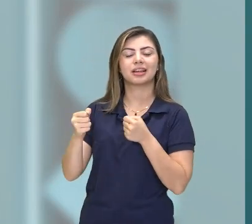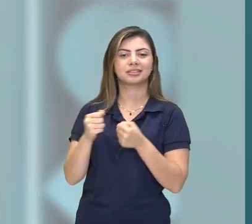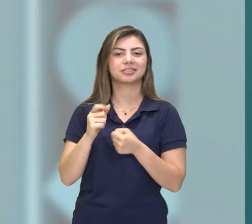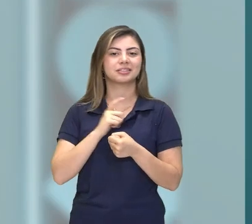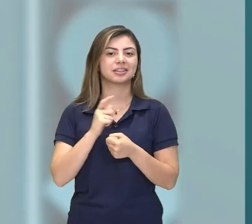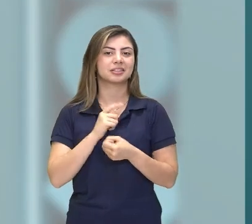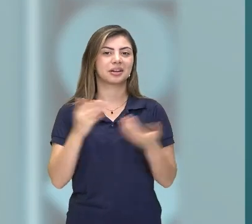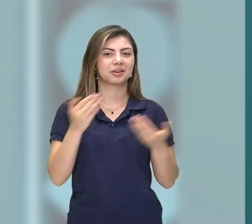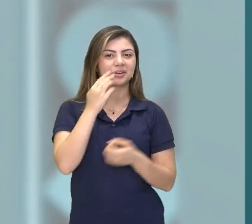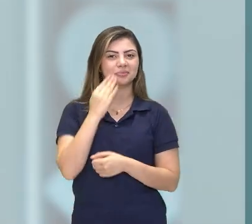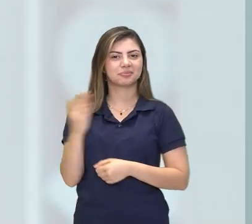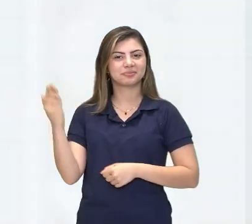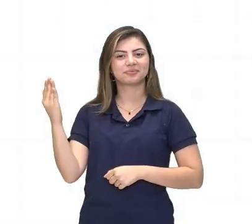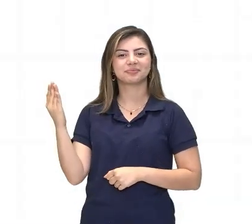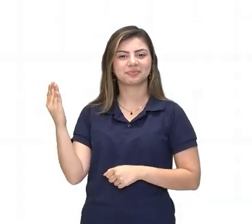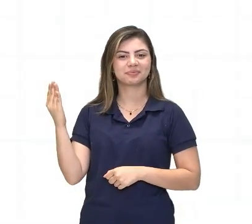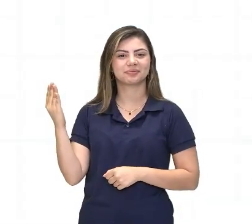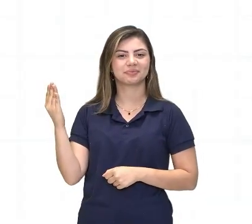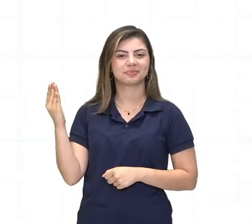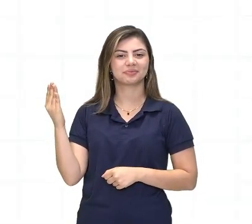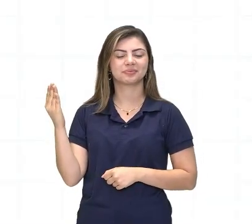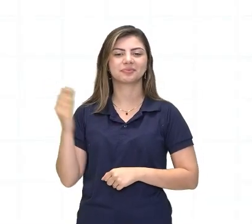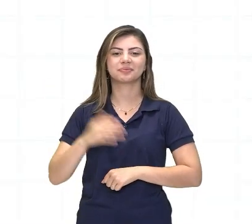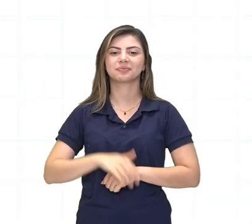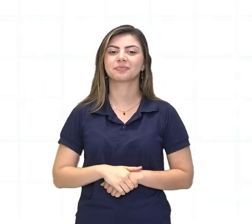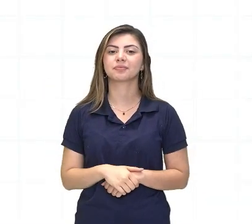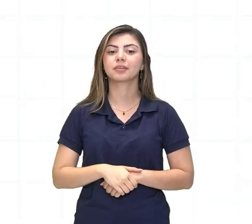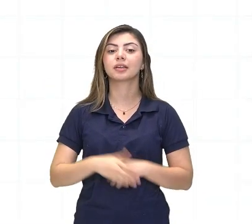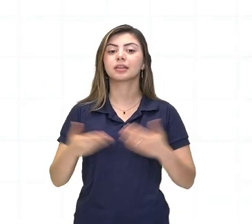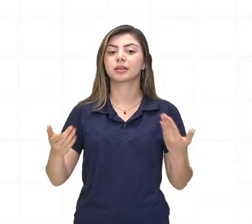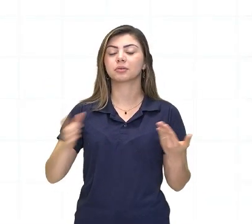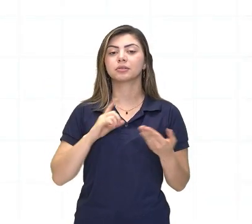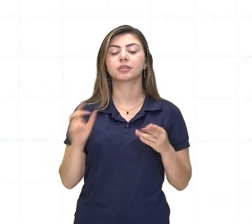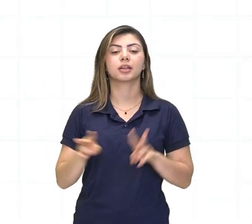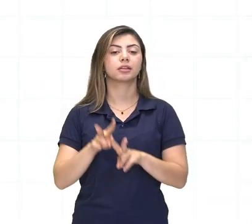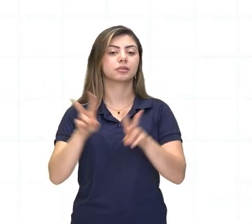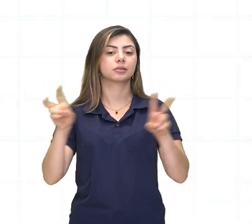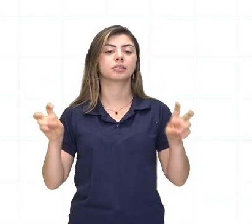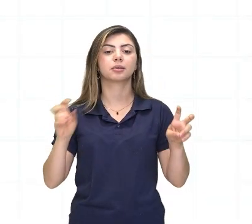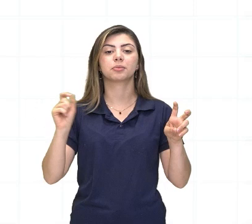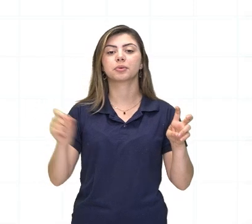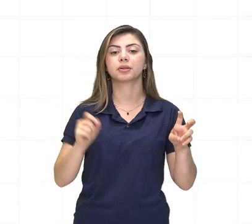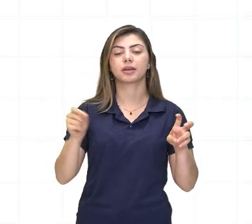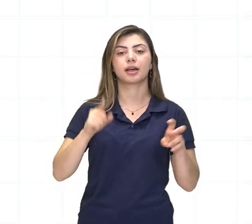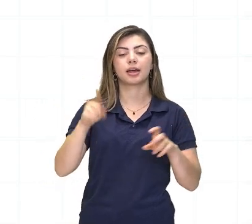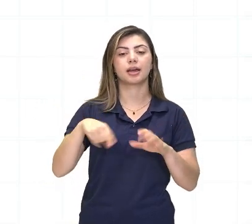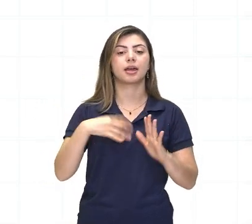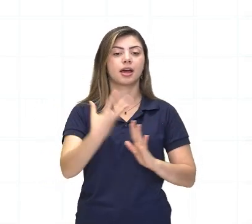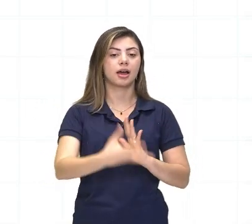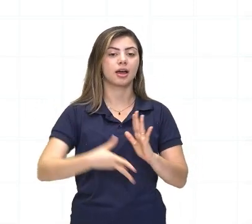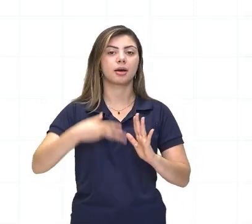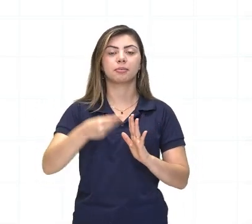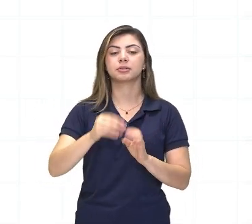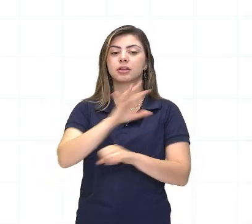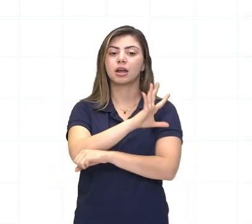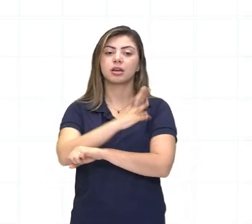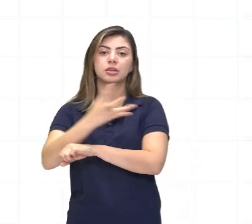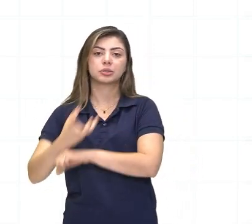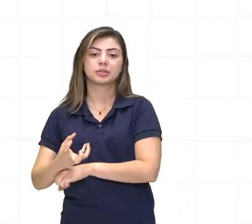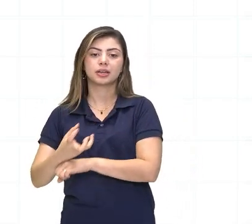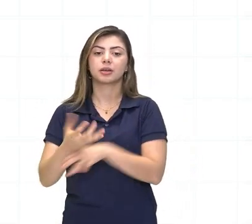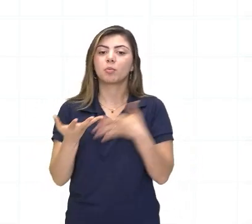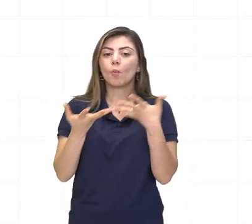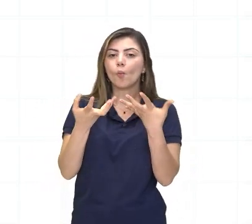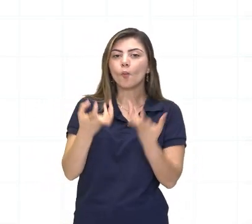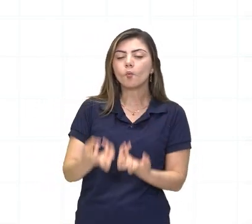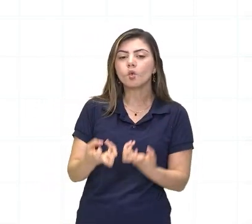Trigo, acompanhem comigo então a reportagem, que se chama No Encontro entre a Amazônia e o Cerrado,